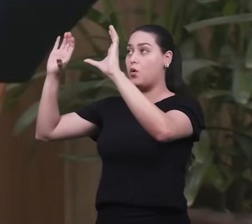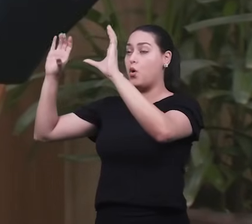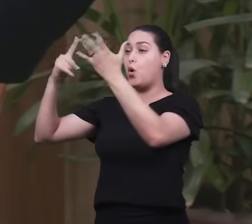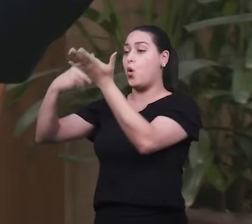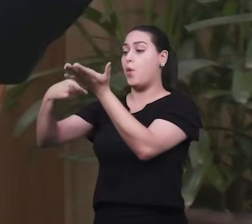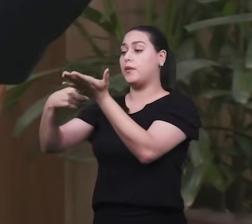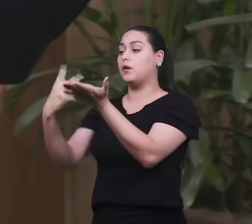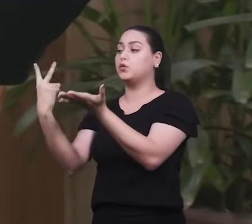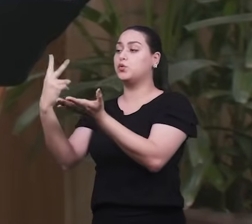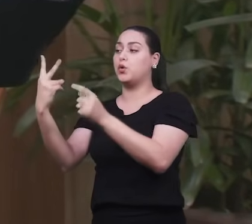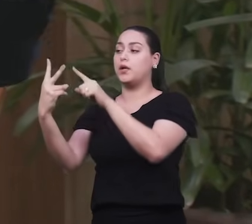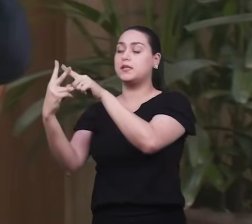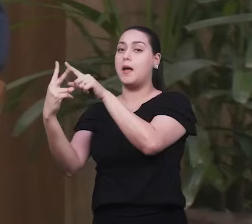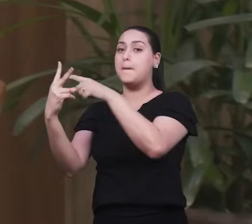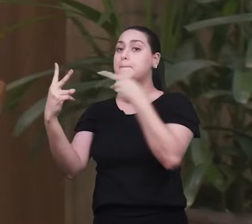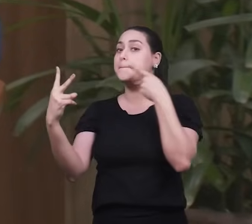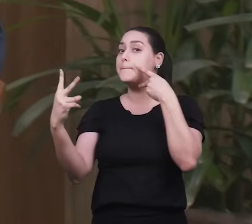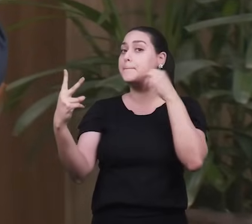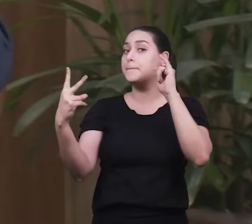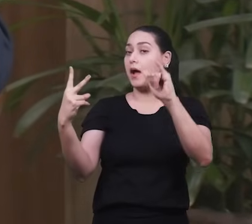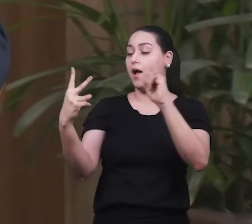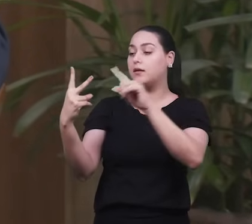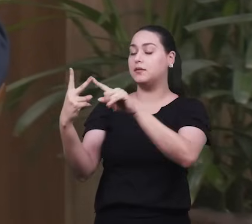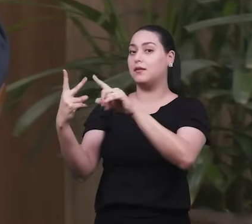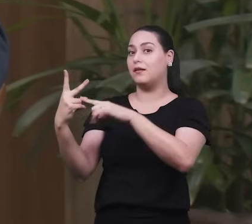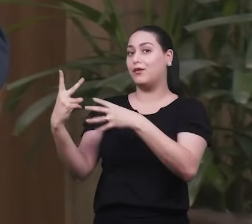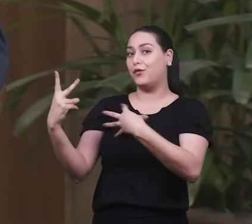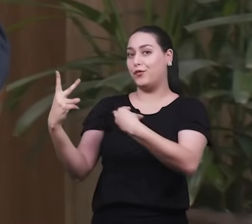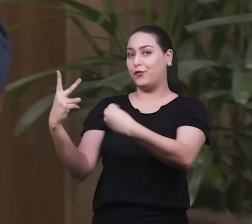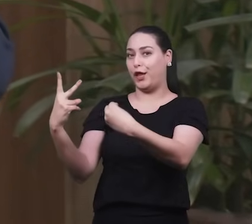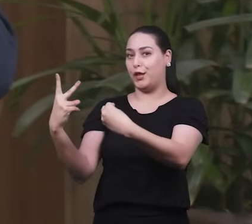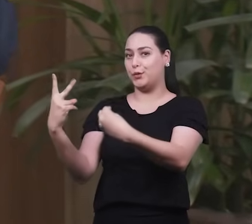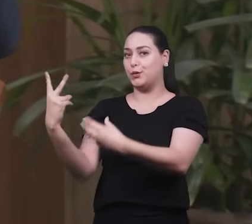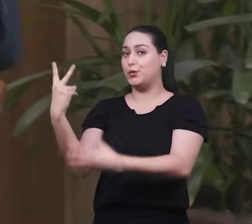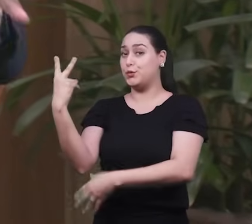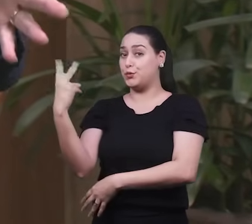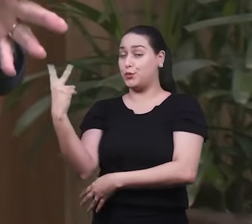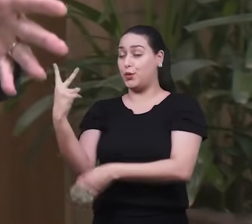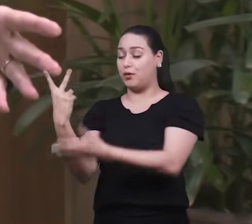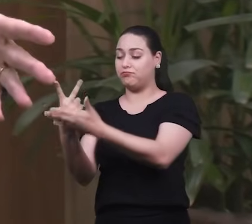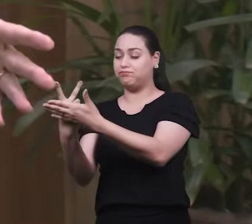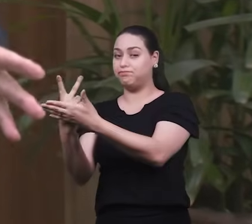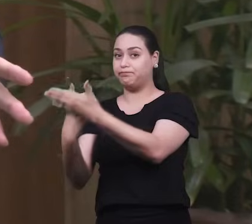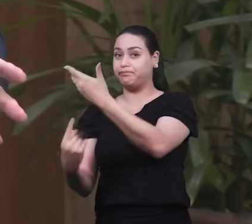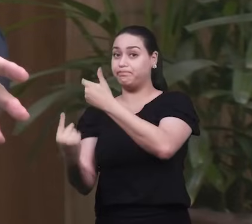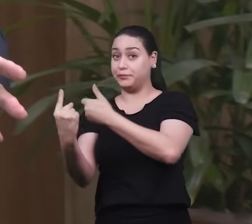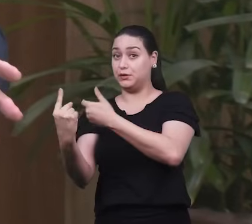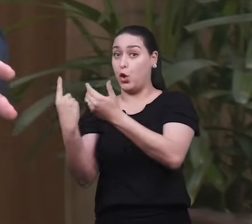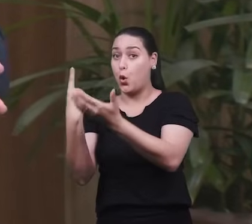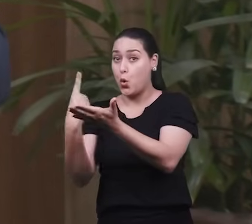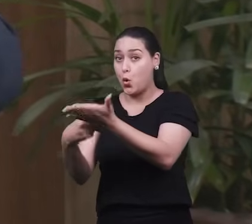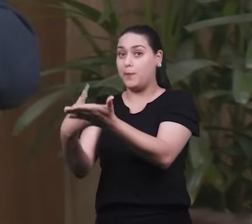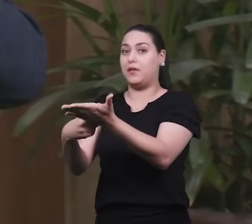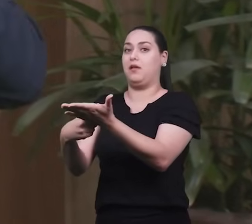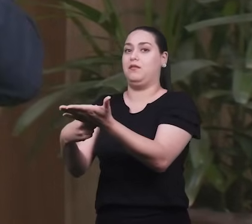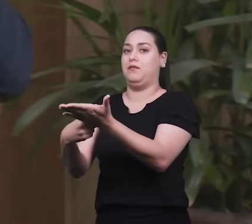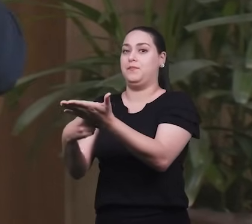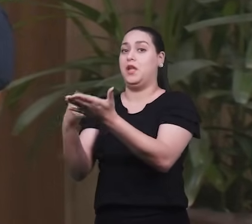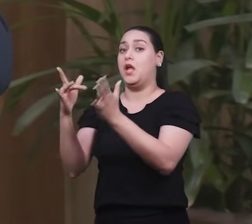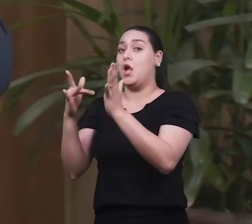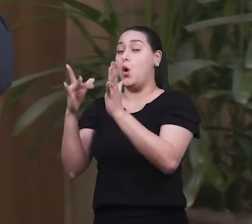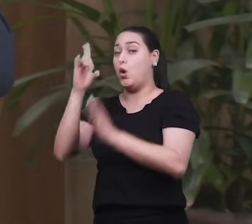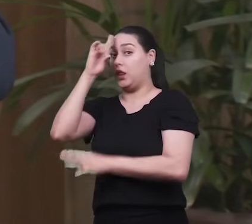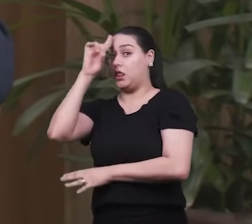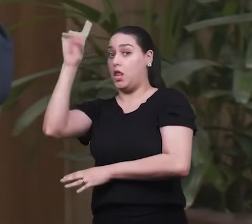e o Filho. Não é? Usando aqui as minhas palavras, é preciso que você desça. Você vai se